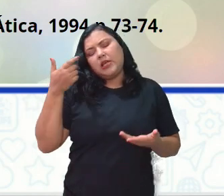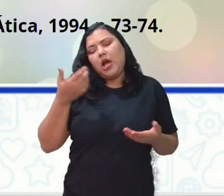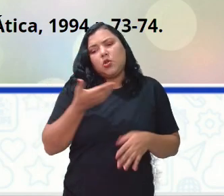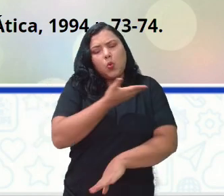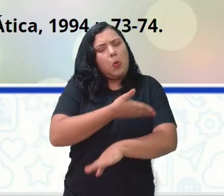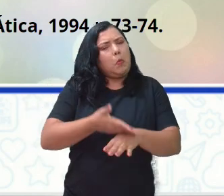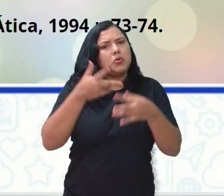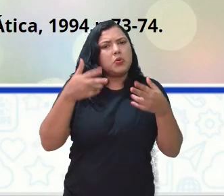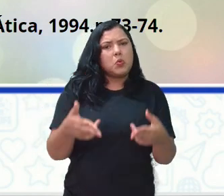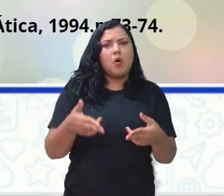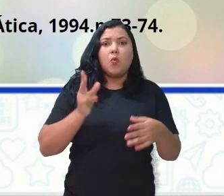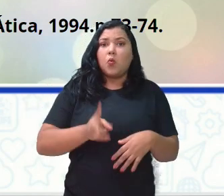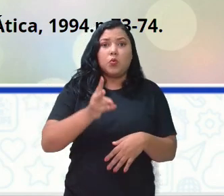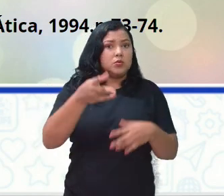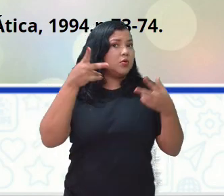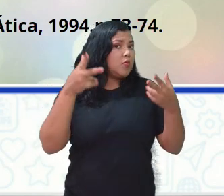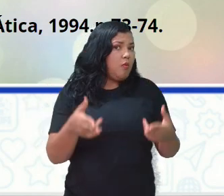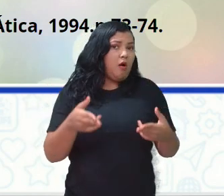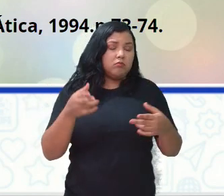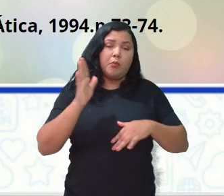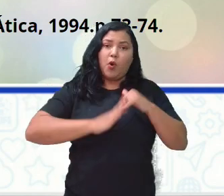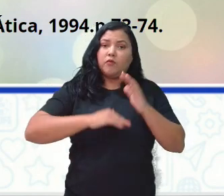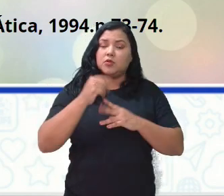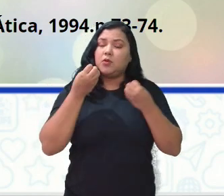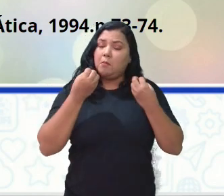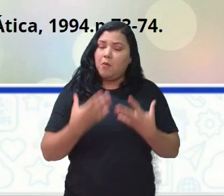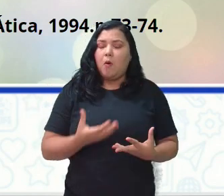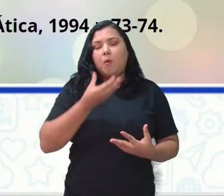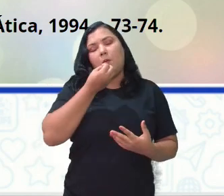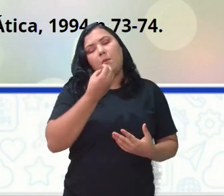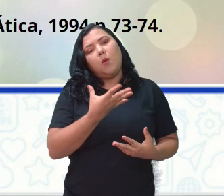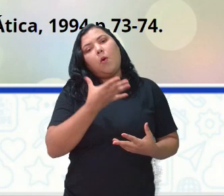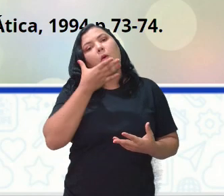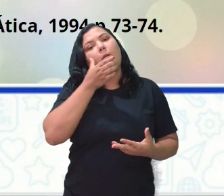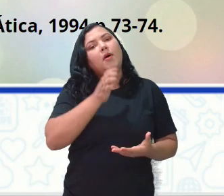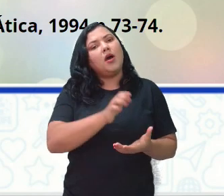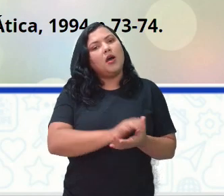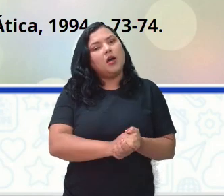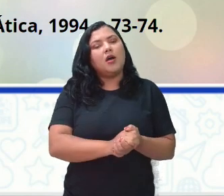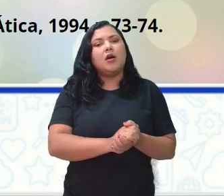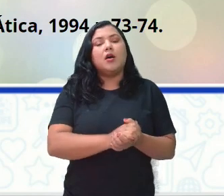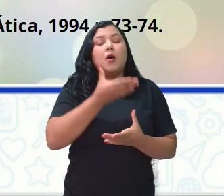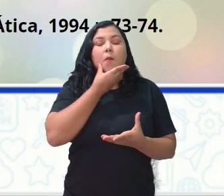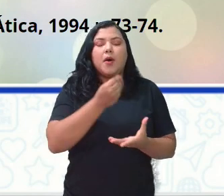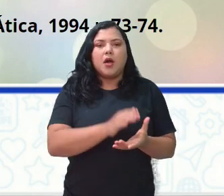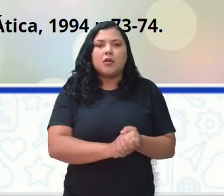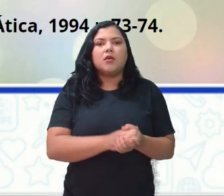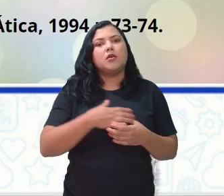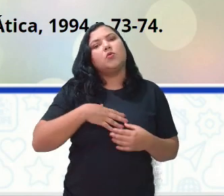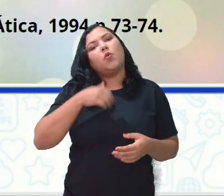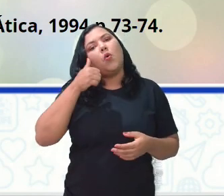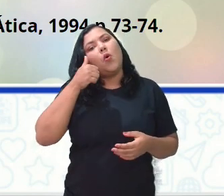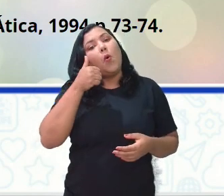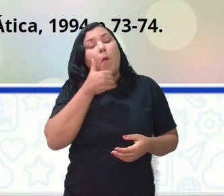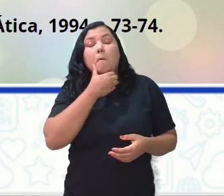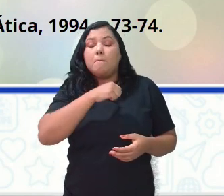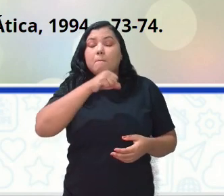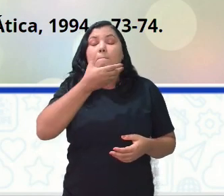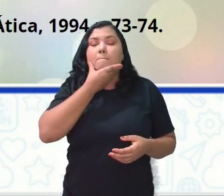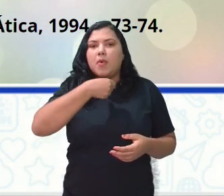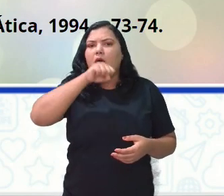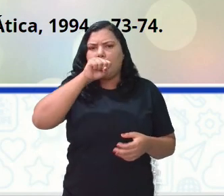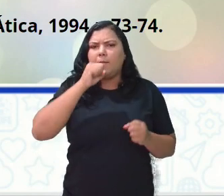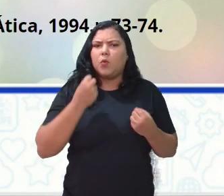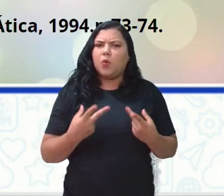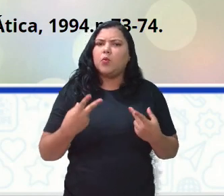comportar. Continuo sendo um ótimo dentista, um bom marido, bom pai, contribuinte, sócio do Fluminense, tudo como antes. Mas